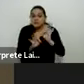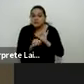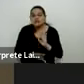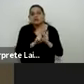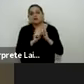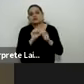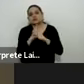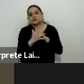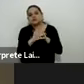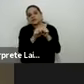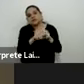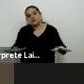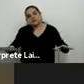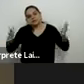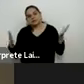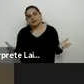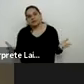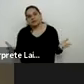ele